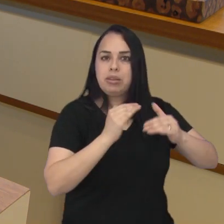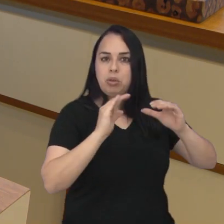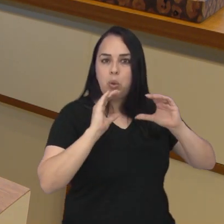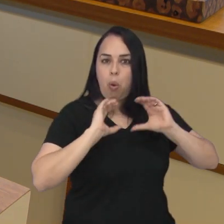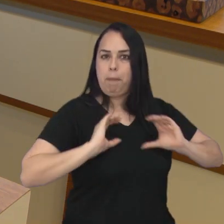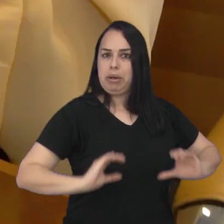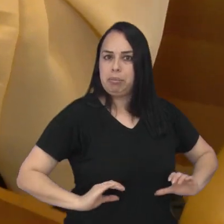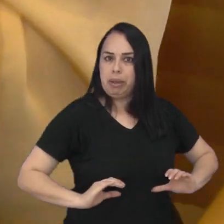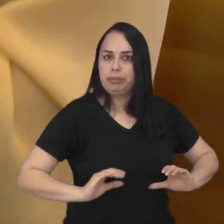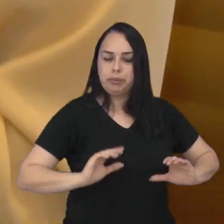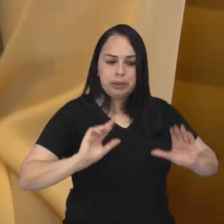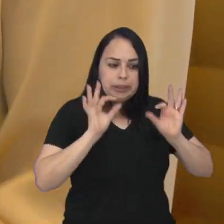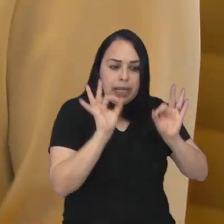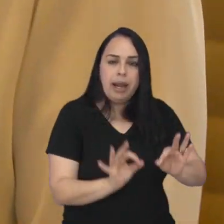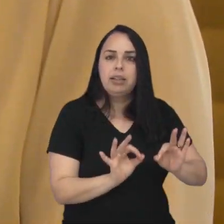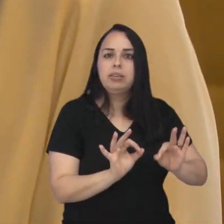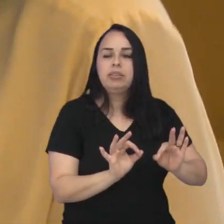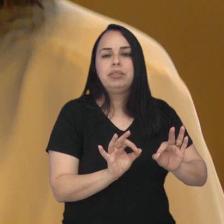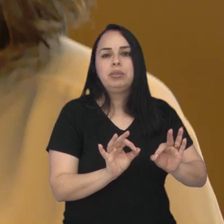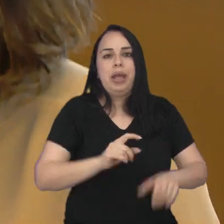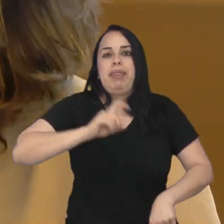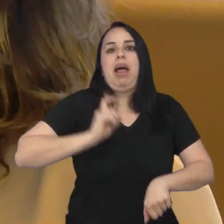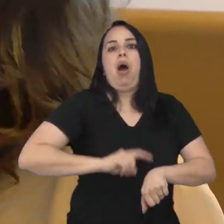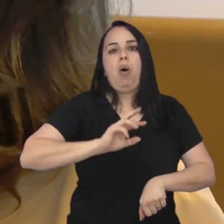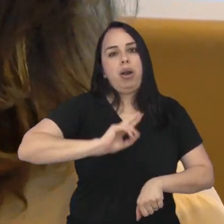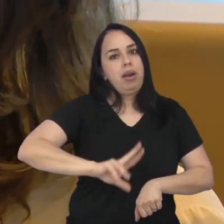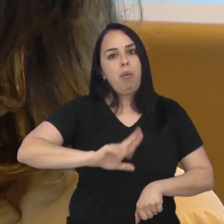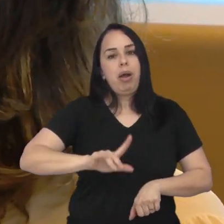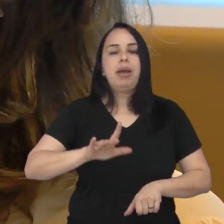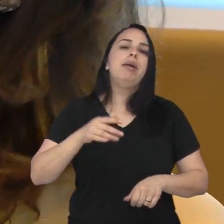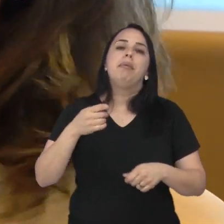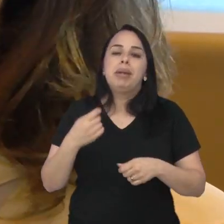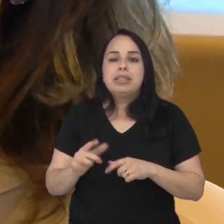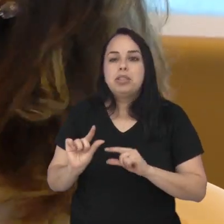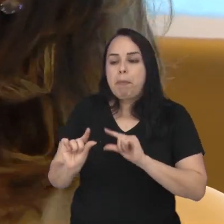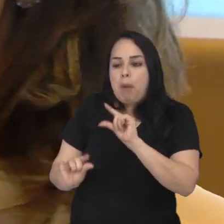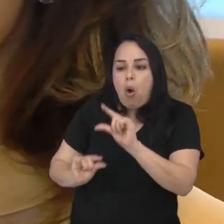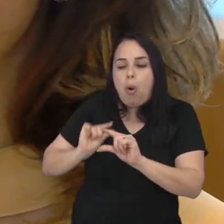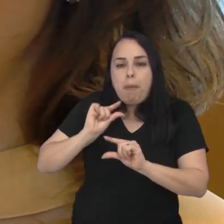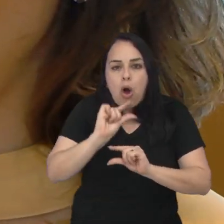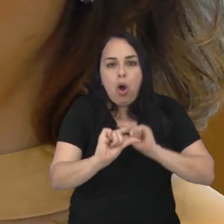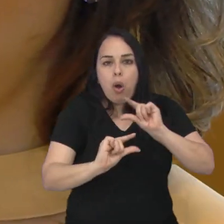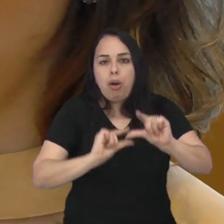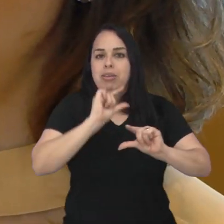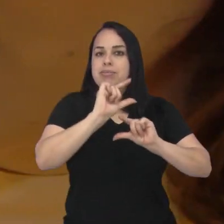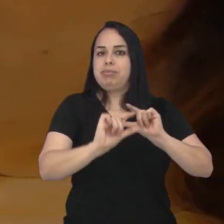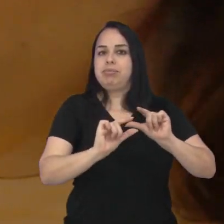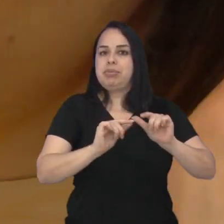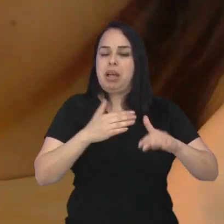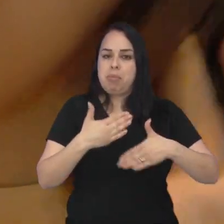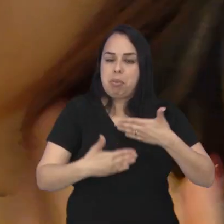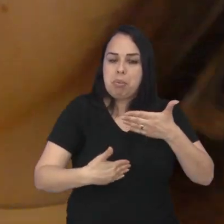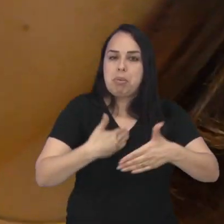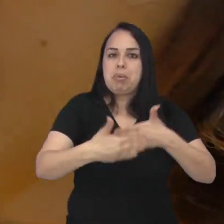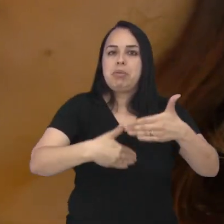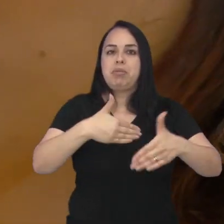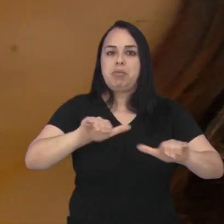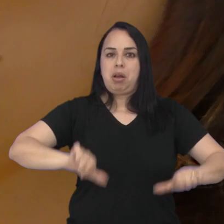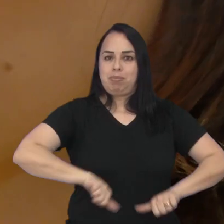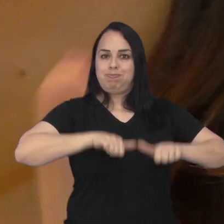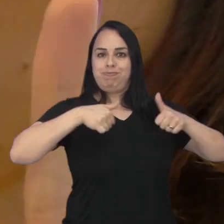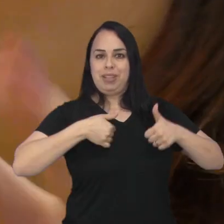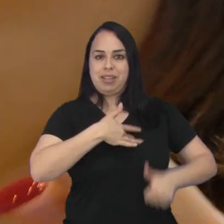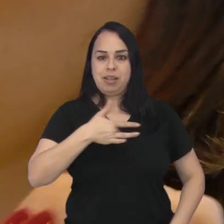de comportamento não são imediatas. Elas devem ser planejadas e executadas pouco a pouco, e a longo prazo